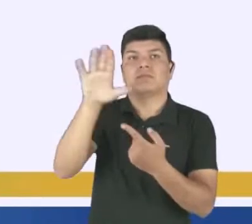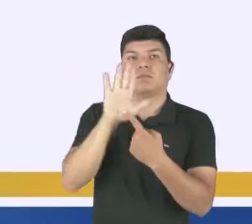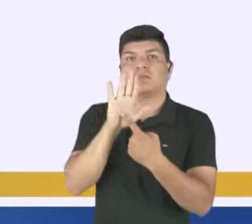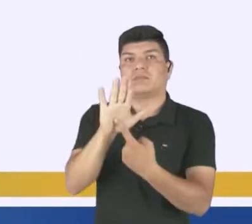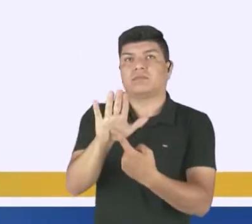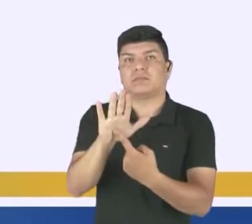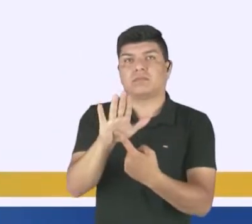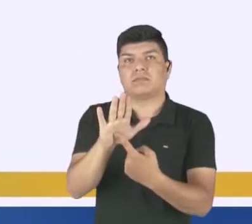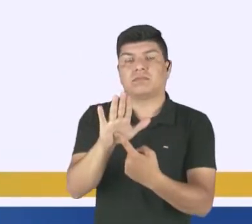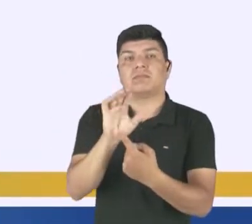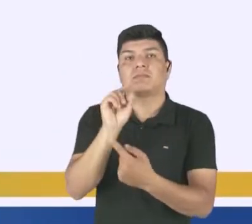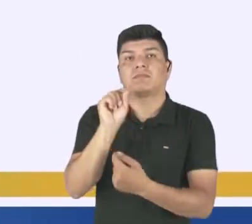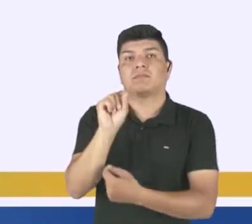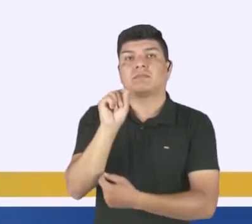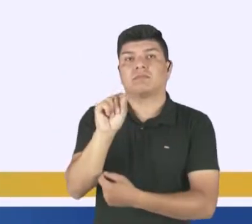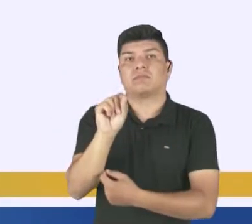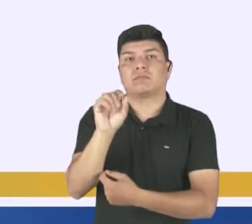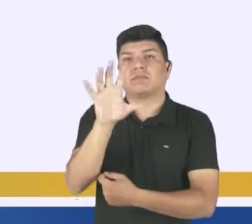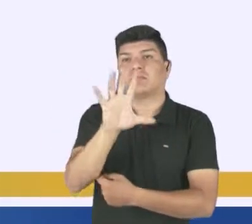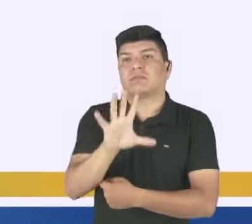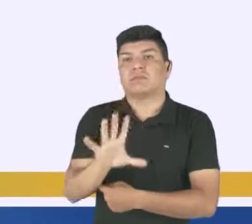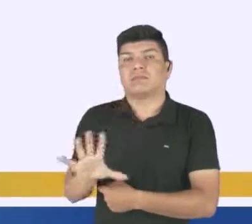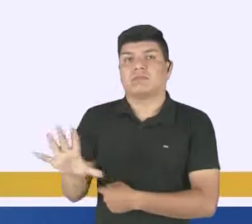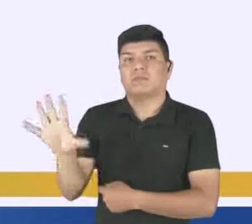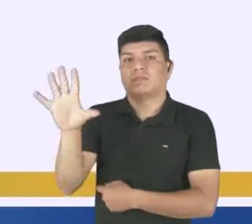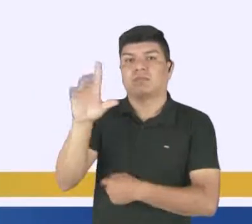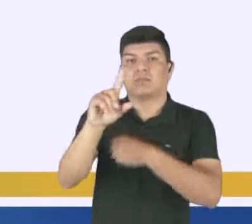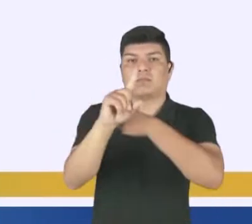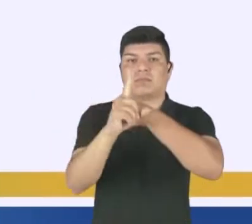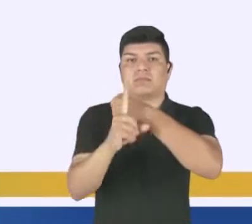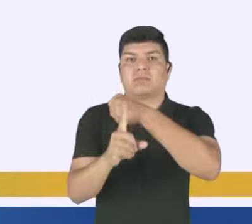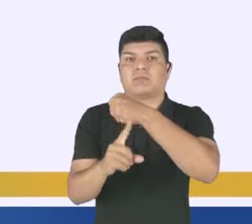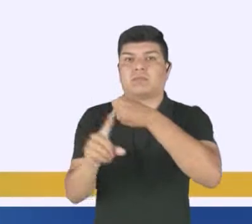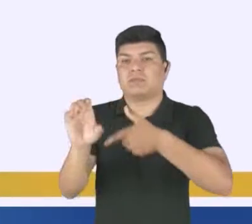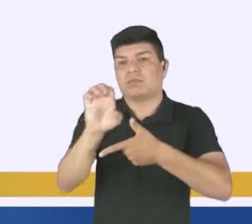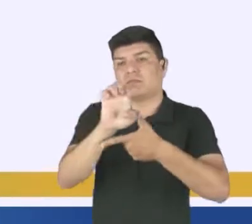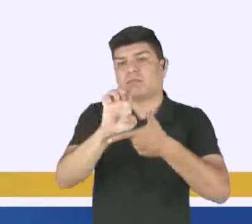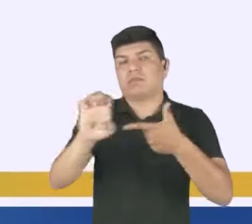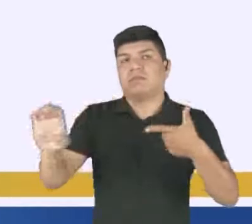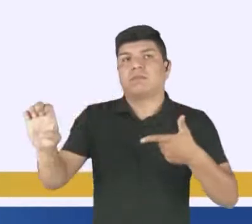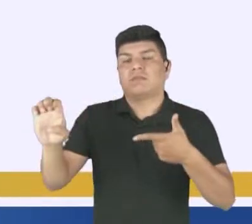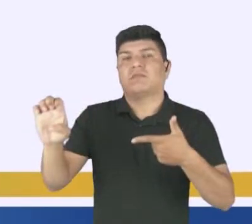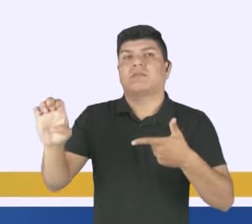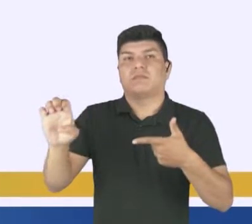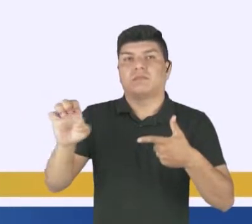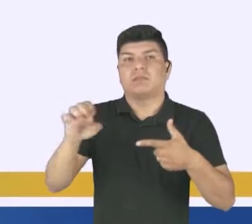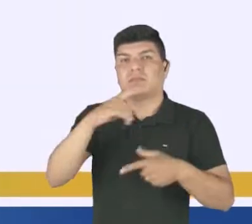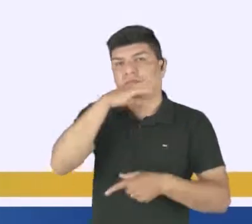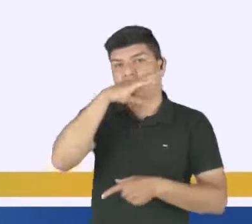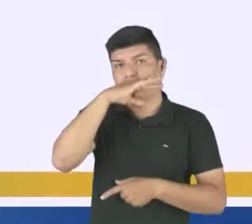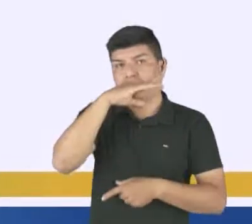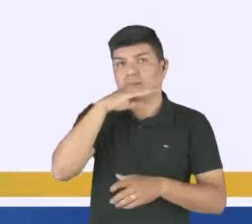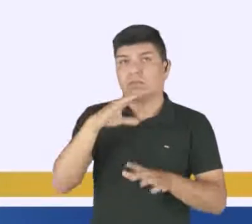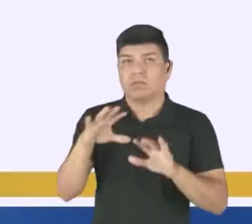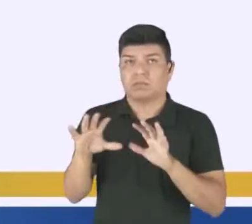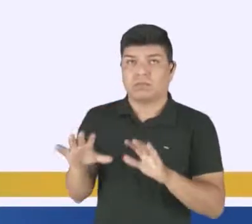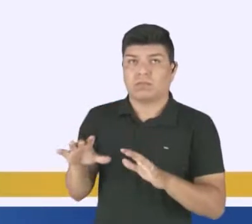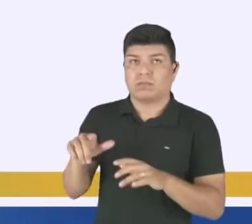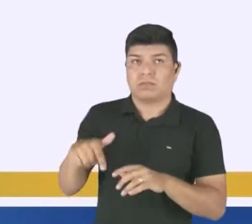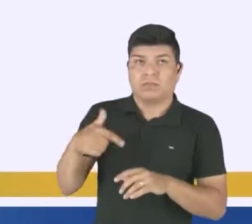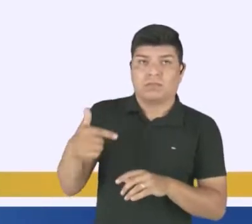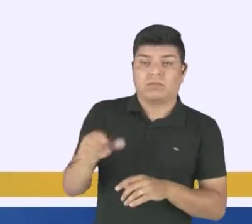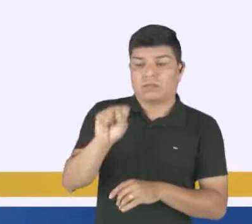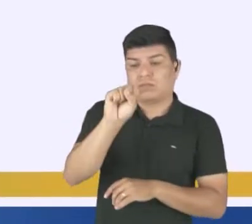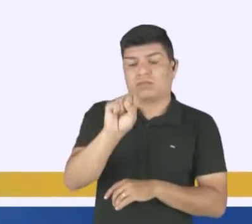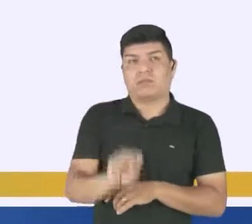identificando. Vai apresentar clima equatorial quente, semiúmido. E essa outra linha ao